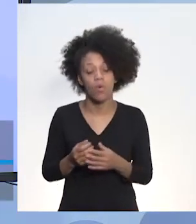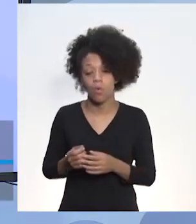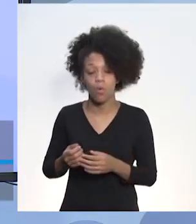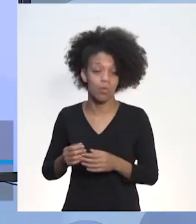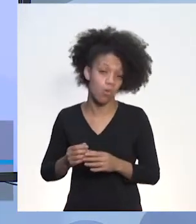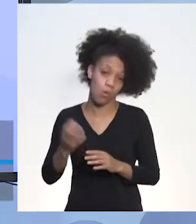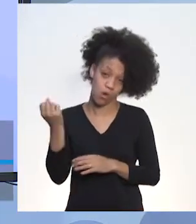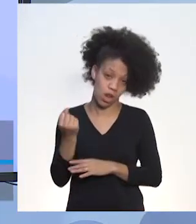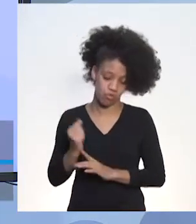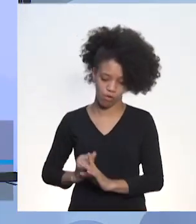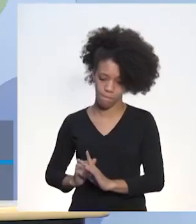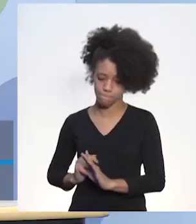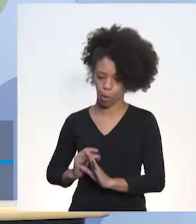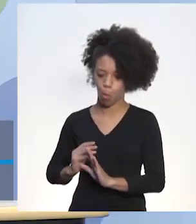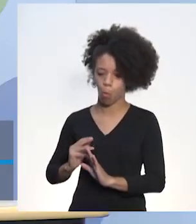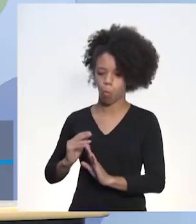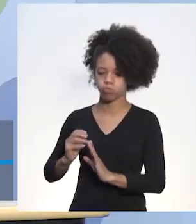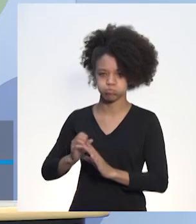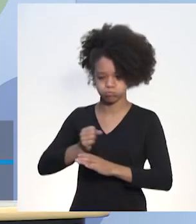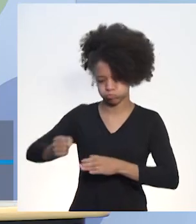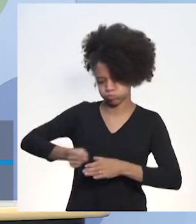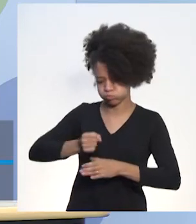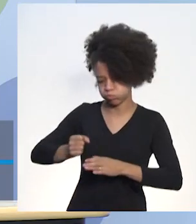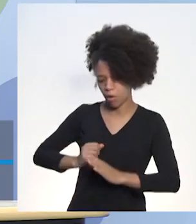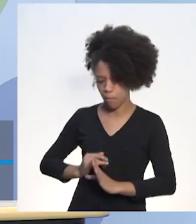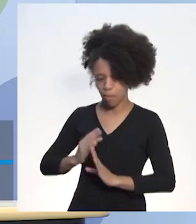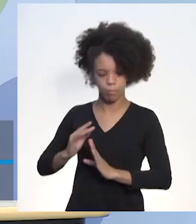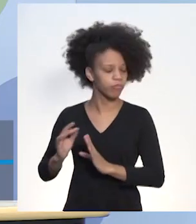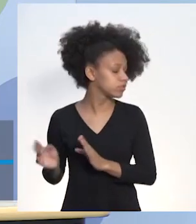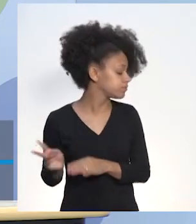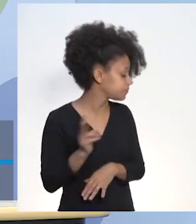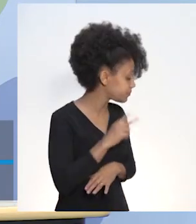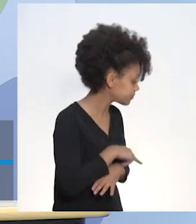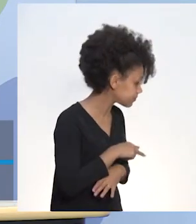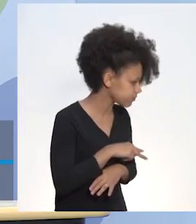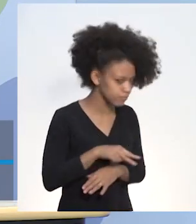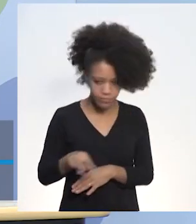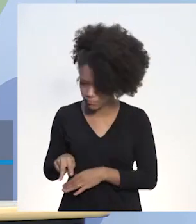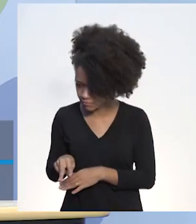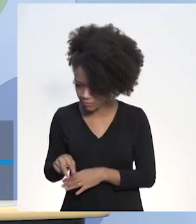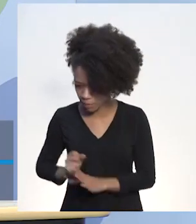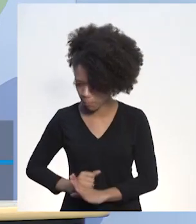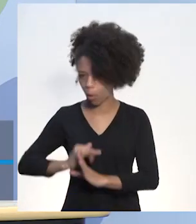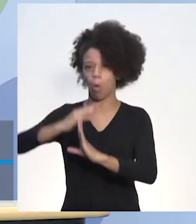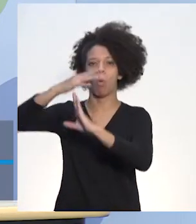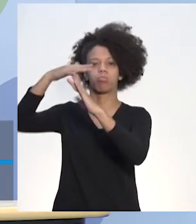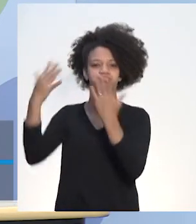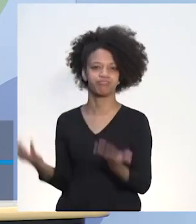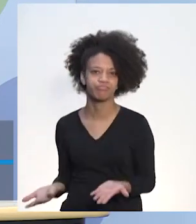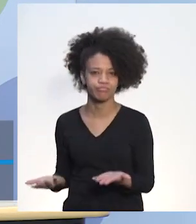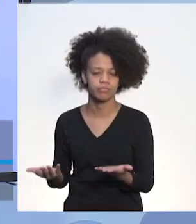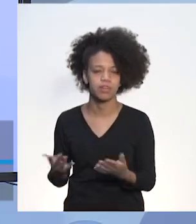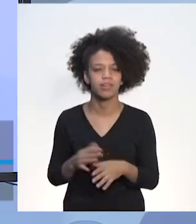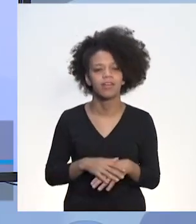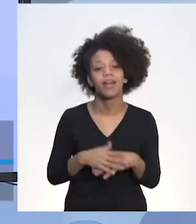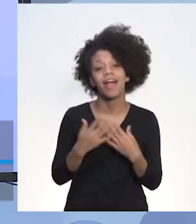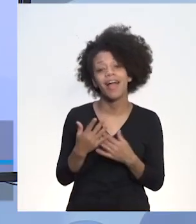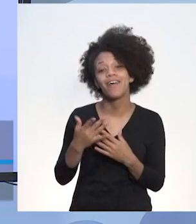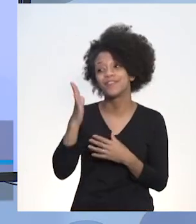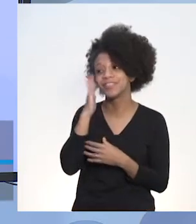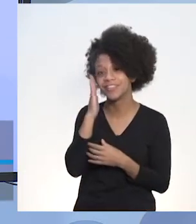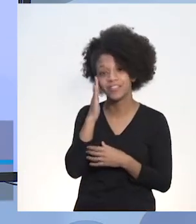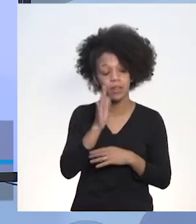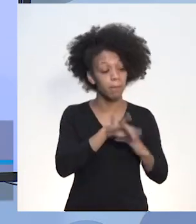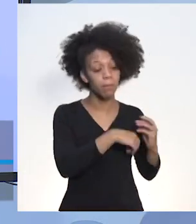subir. Quando você virar e for fazer alguma coisa na pia. Aí vai derramar e vai sujar tudo o fogão. Então, mas sabe por que isso? Que daí você faz na pia e no fogão. Você